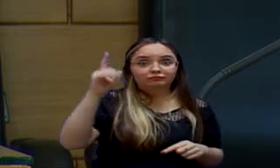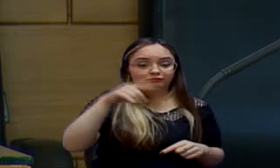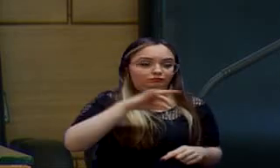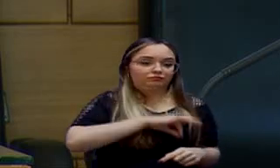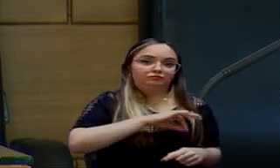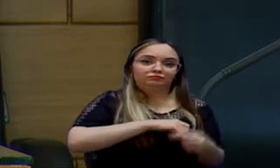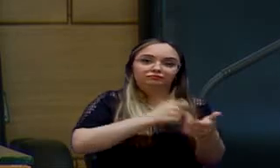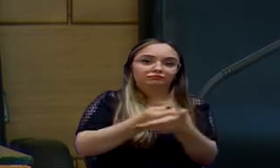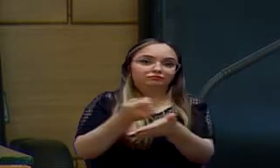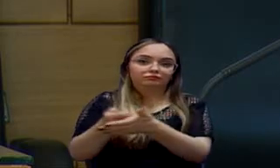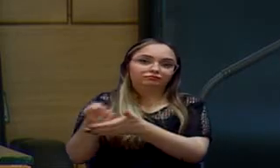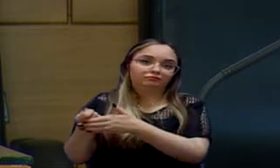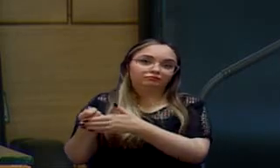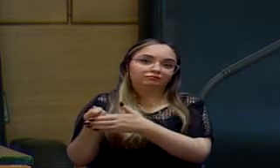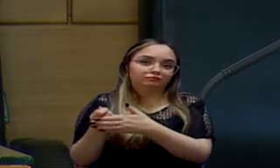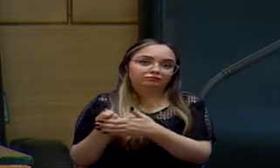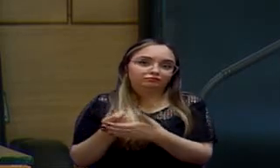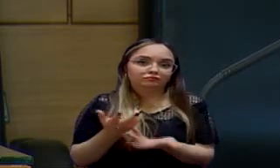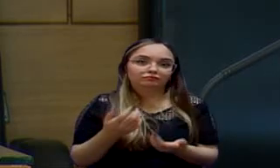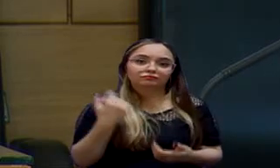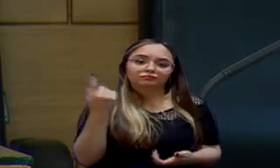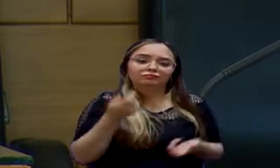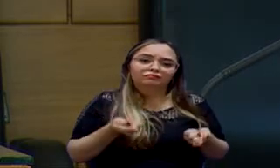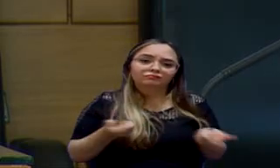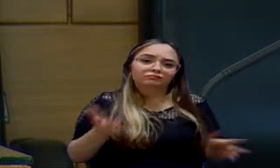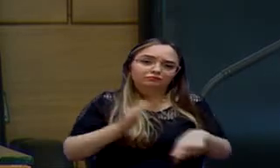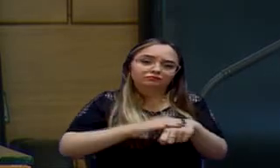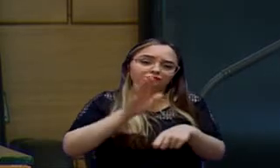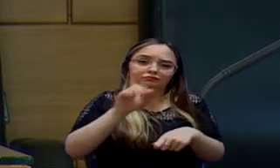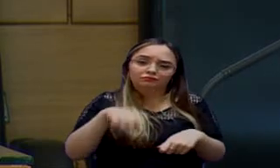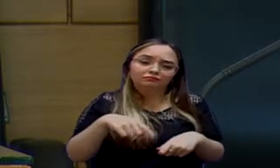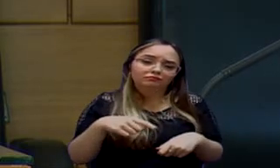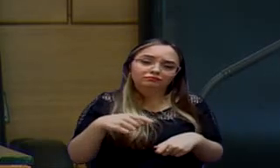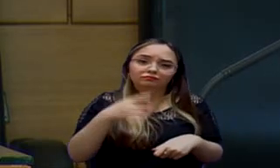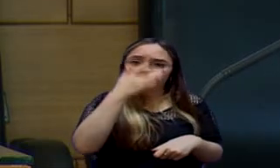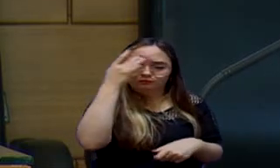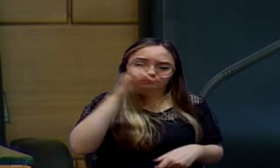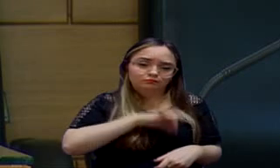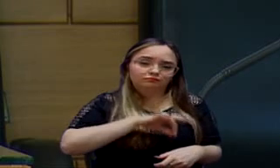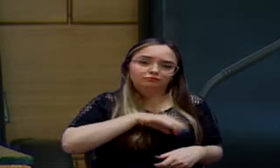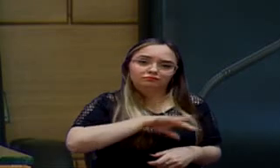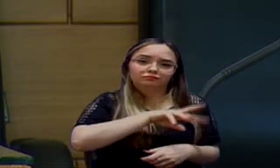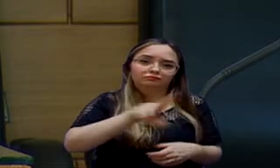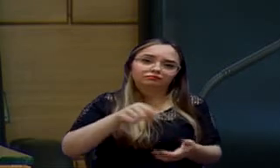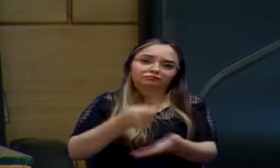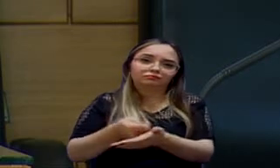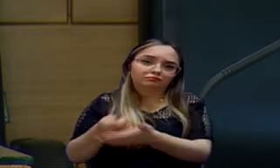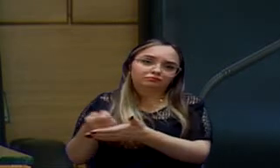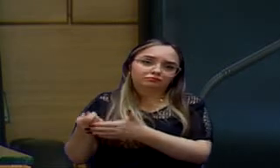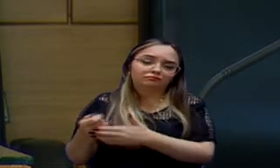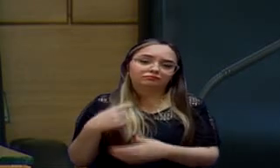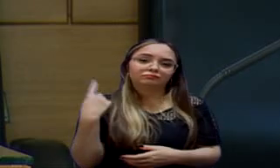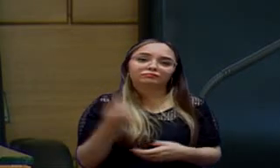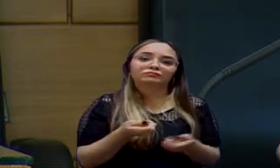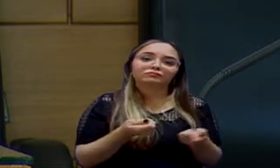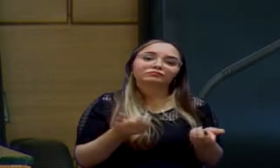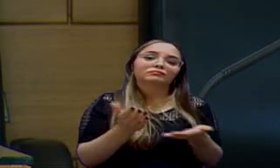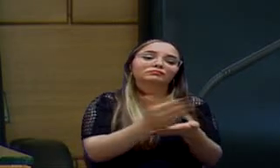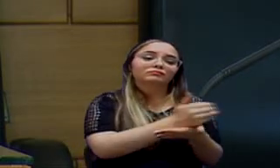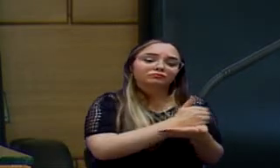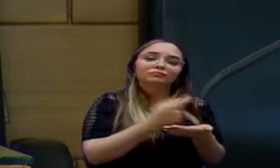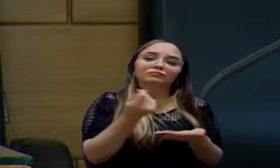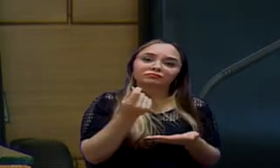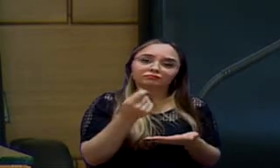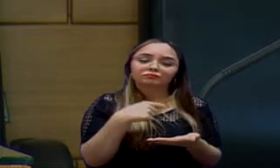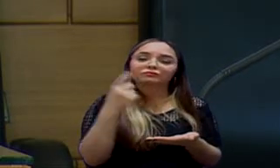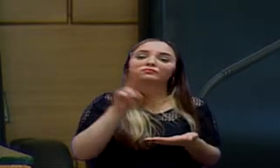Aliás na nossa único exclusiva despesa é pagamentos dos predadores de serviço né o quanto a gente arrecado e o quanto a gente usa é a